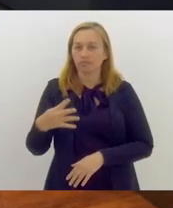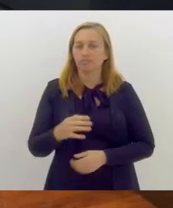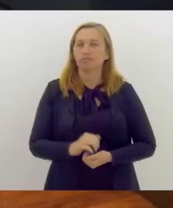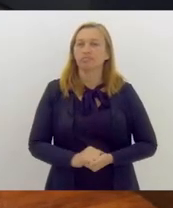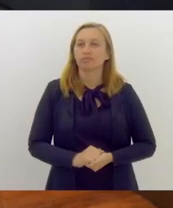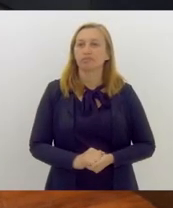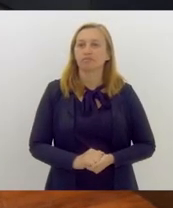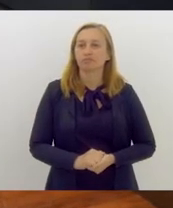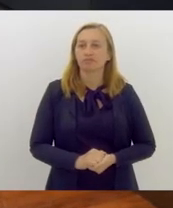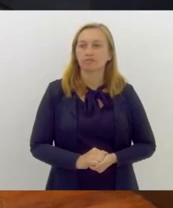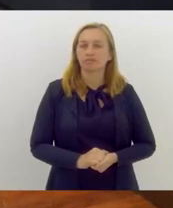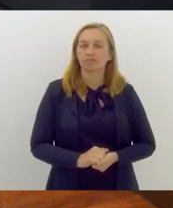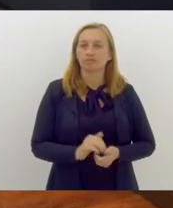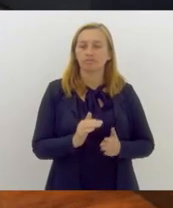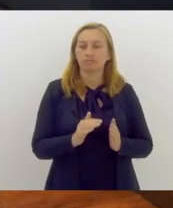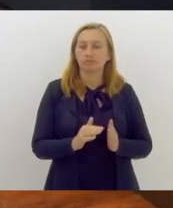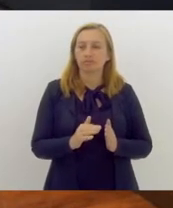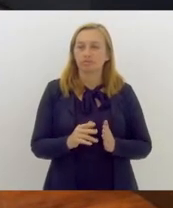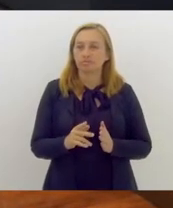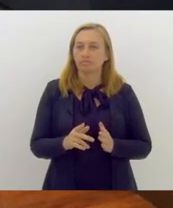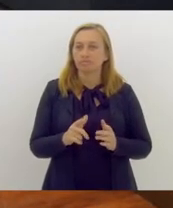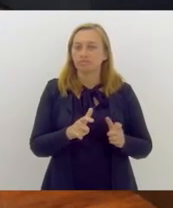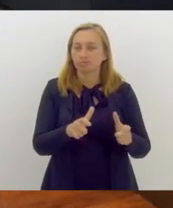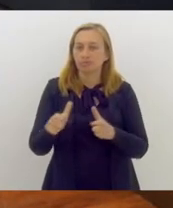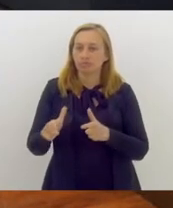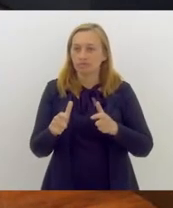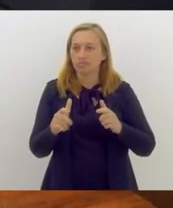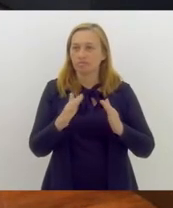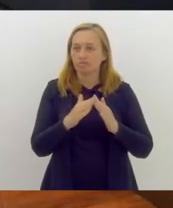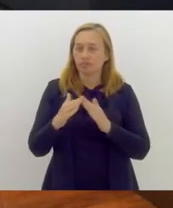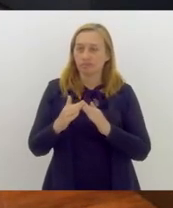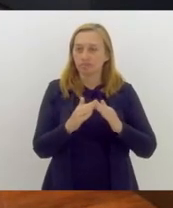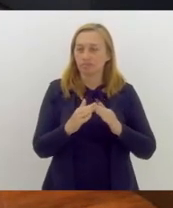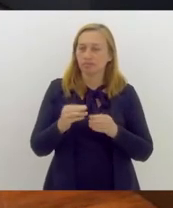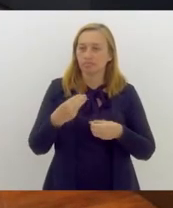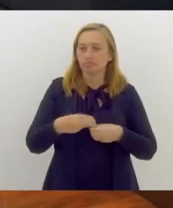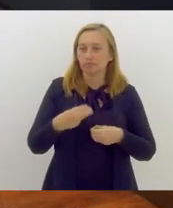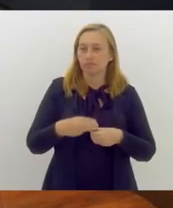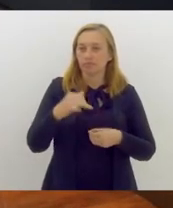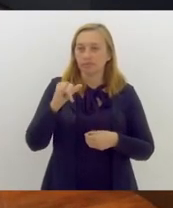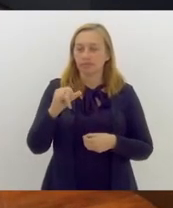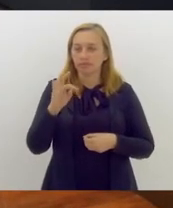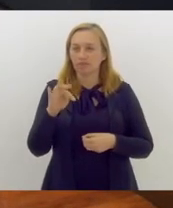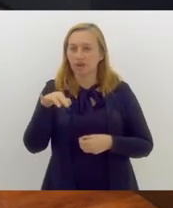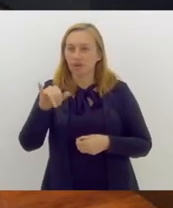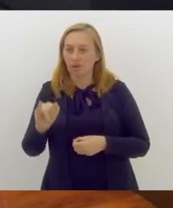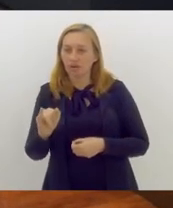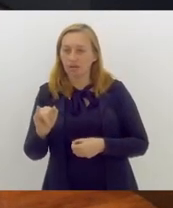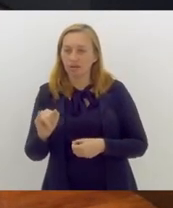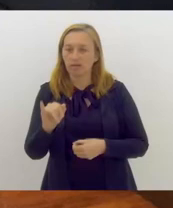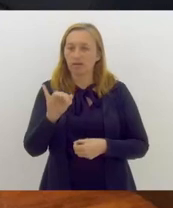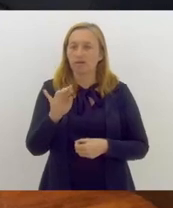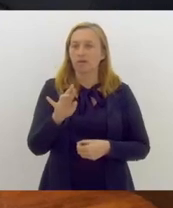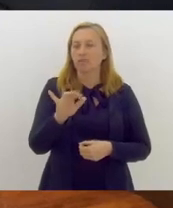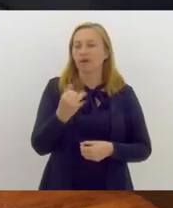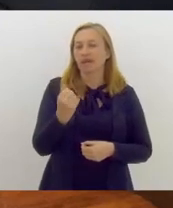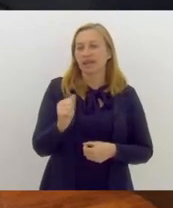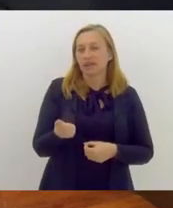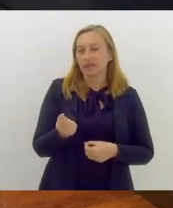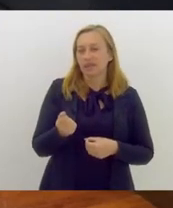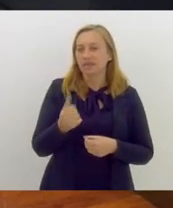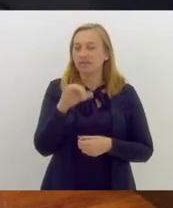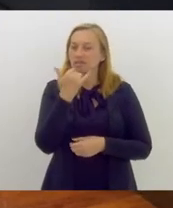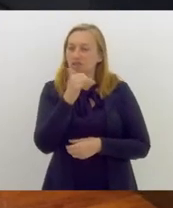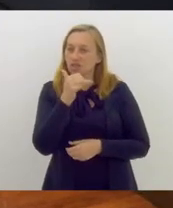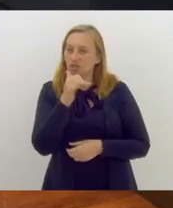dos imóveis nas áreas terrestres localizados no município de Itaguaí necessário implantação da linha transmissão de energia elétrica de alta tensão